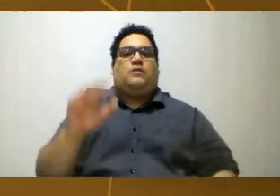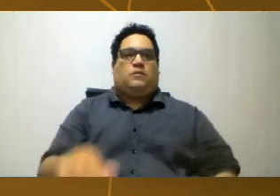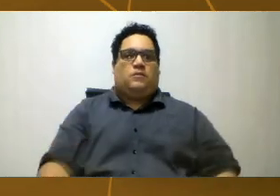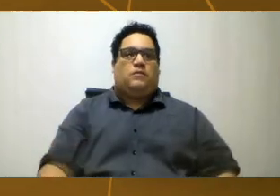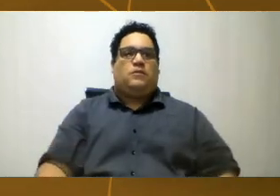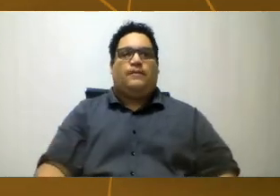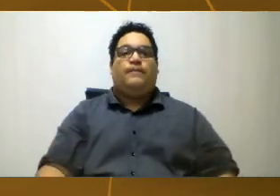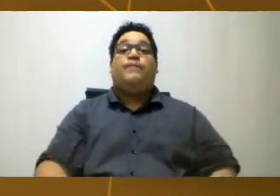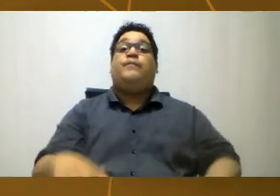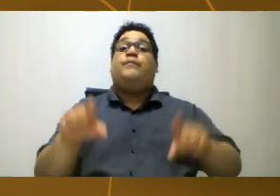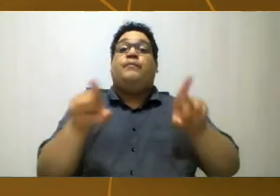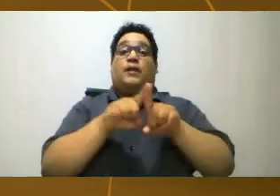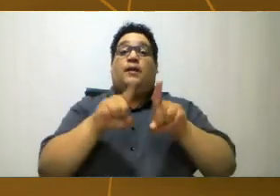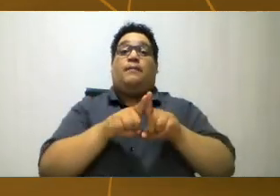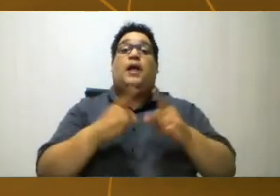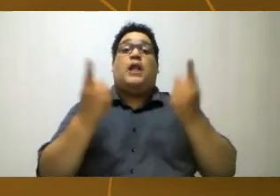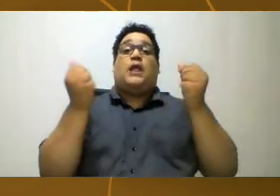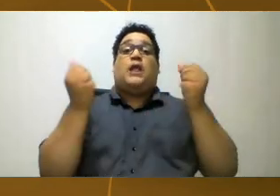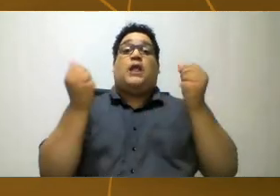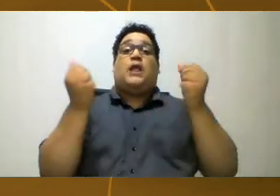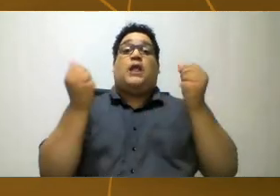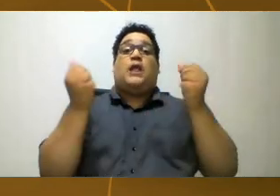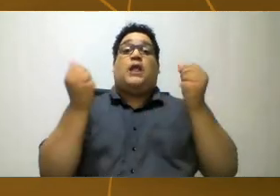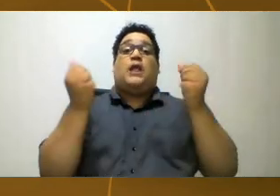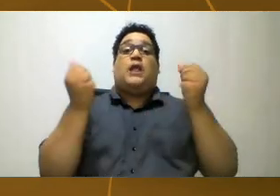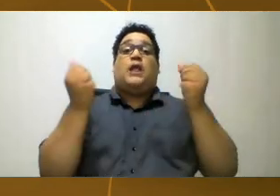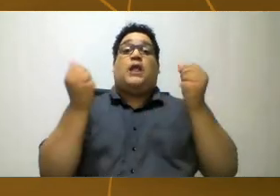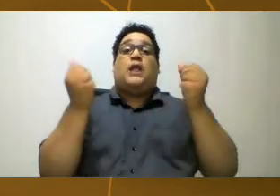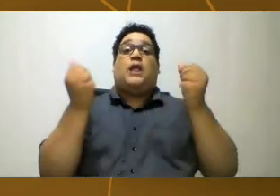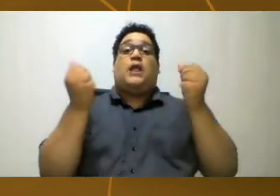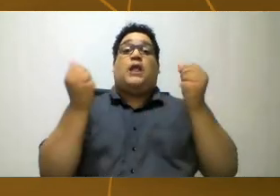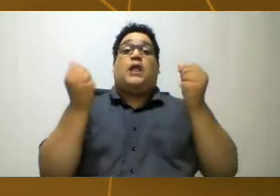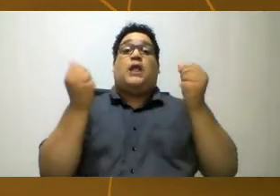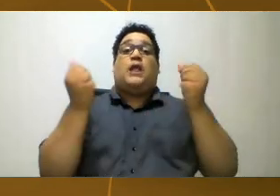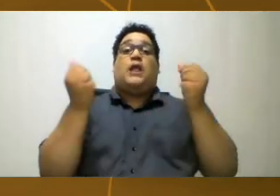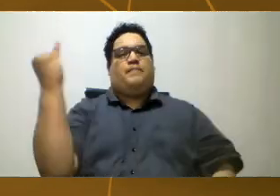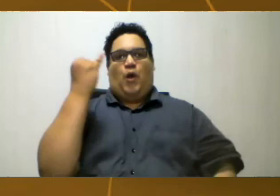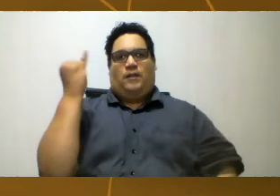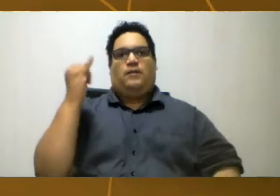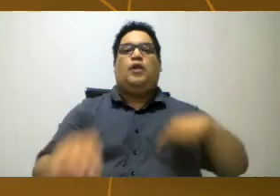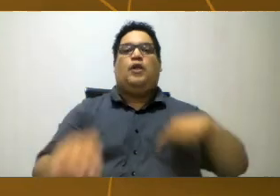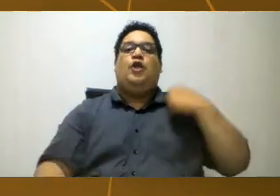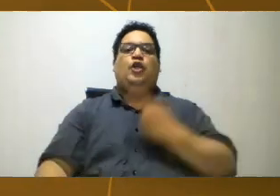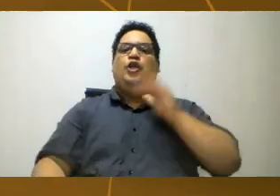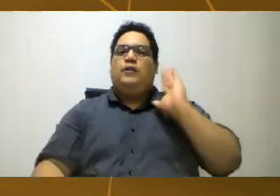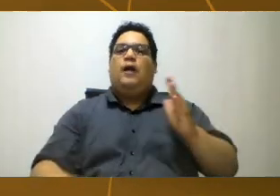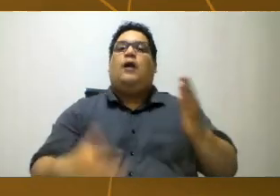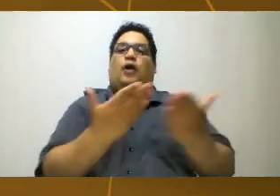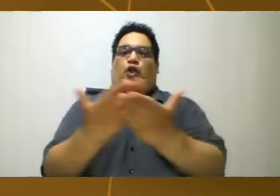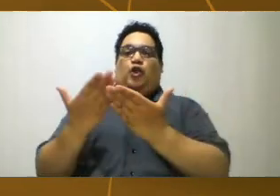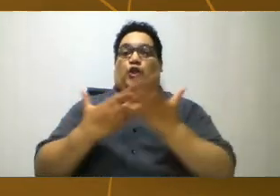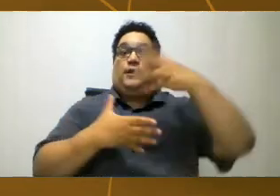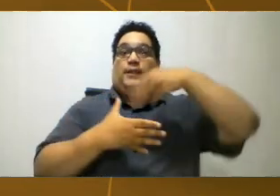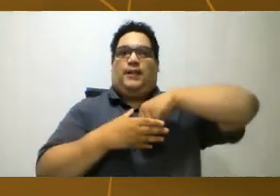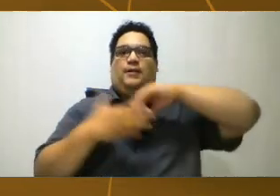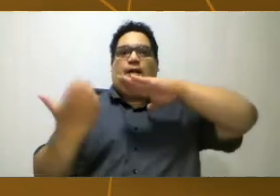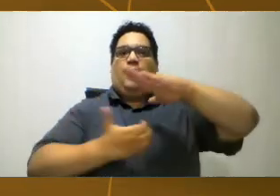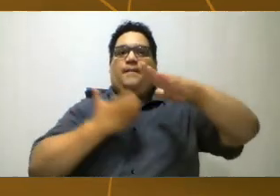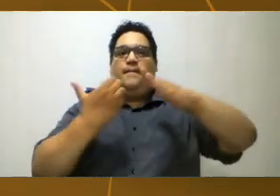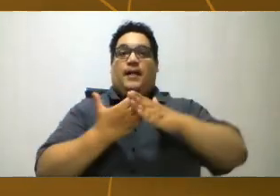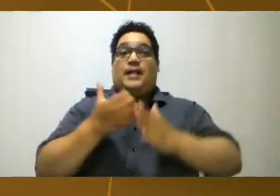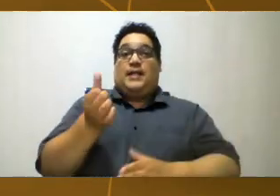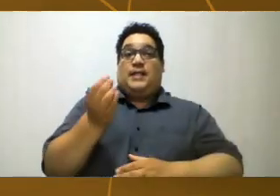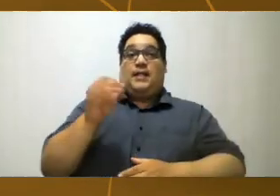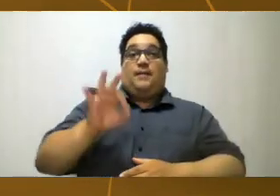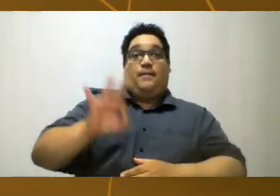disso, essa redução de custo operacional ela realmente é muito significativa, né? Fizemos alguns estudos na empresa, é superior a 60%. No